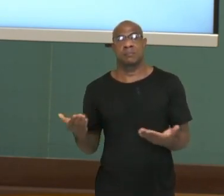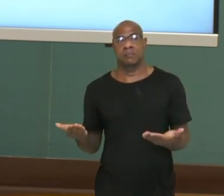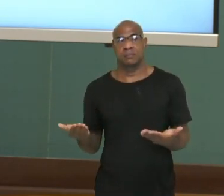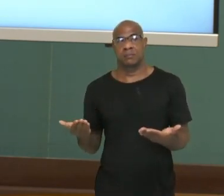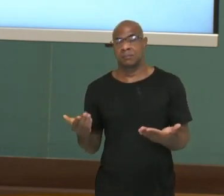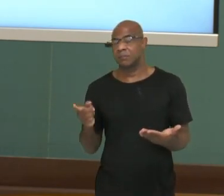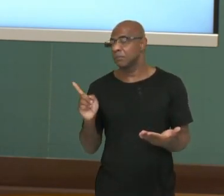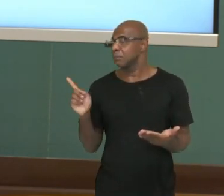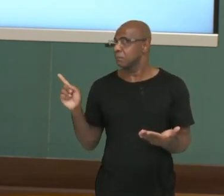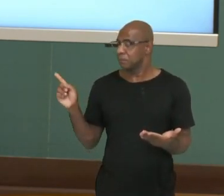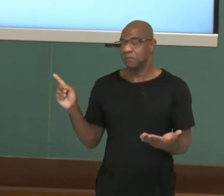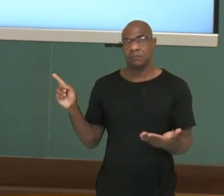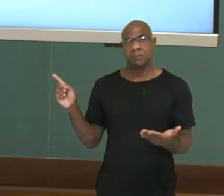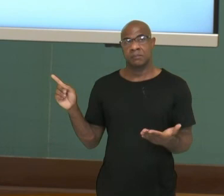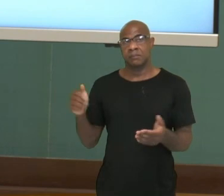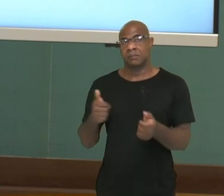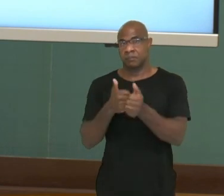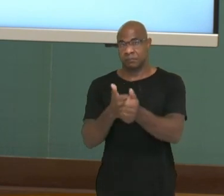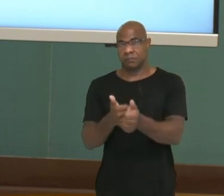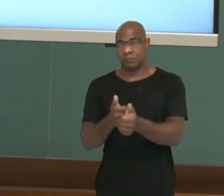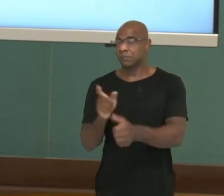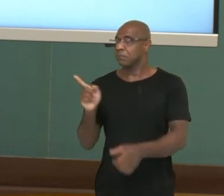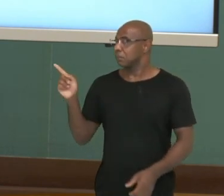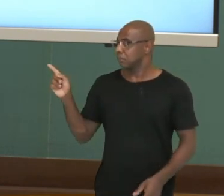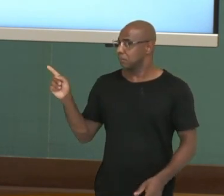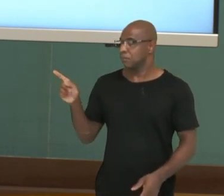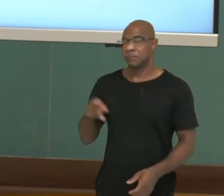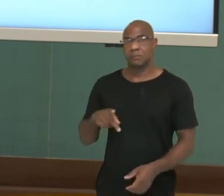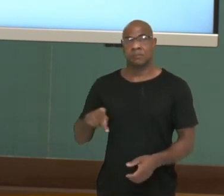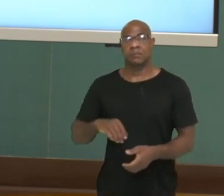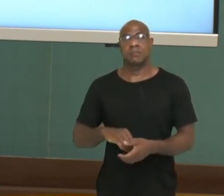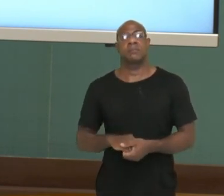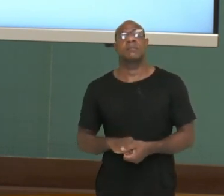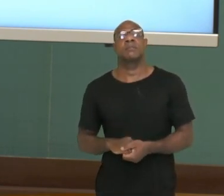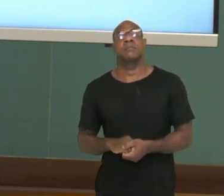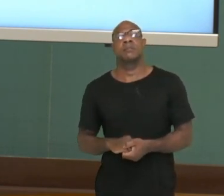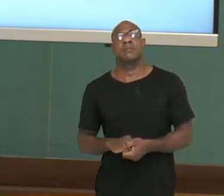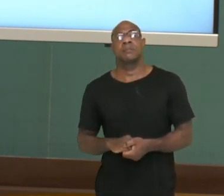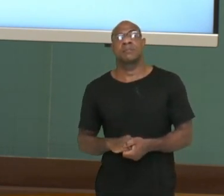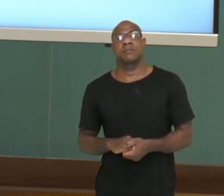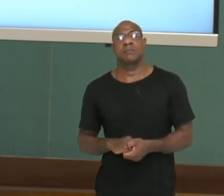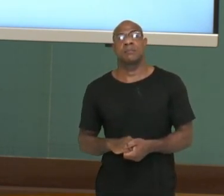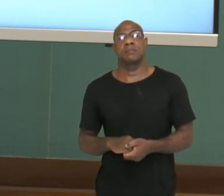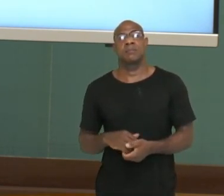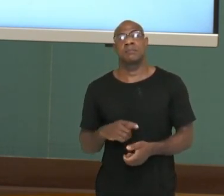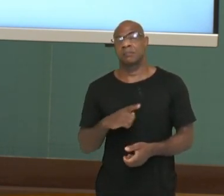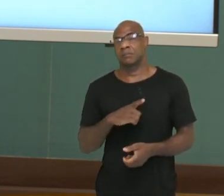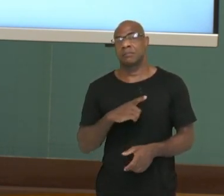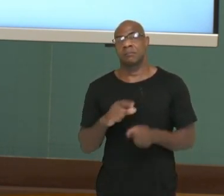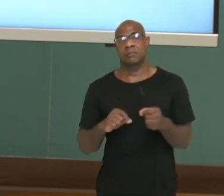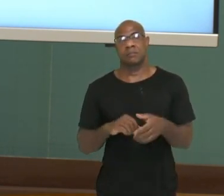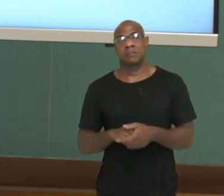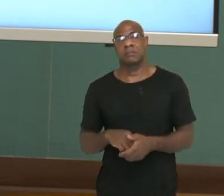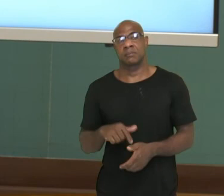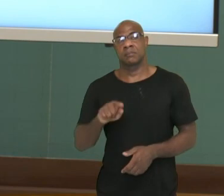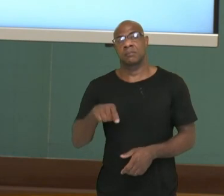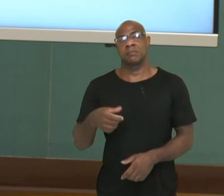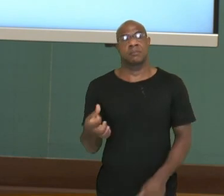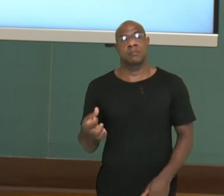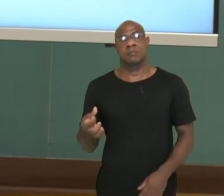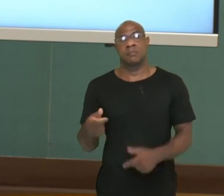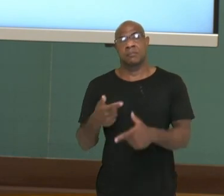a 0,4R. 0,4 vai dividir 7,6. Então, vou ter 7,6 dividido